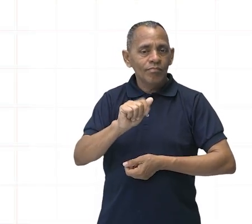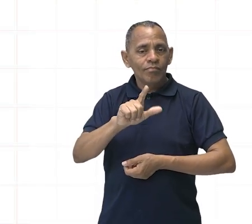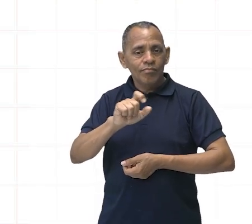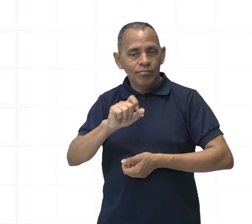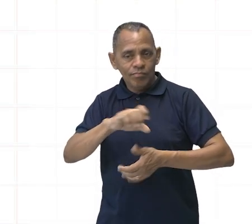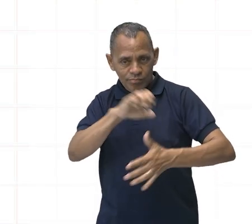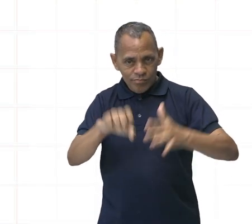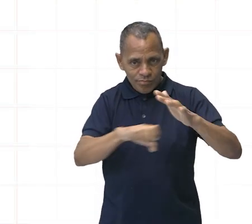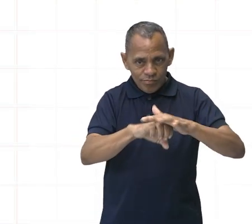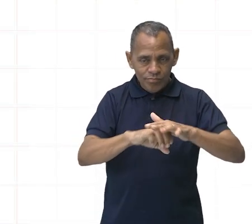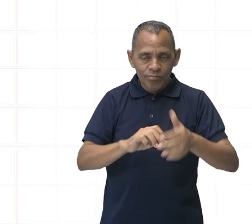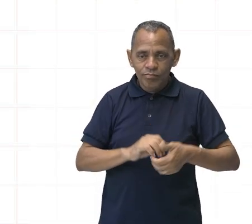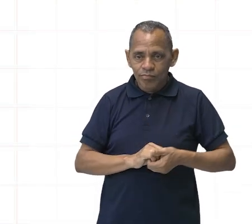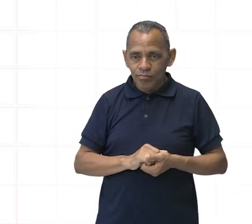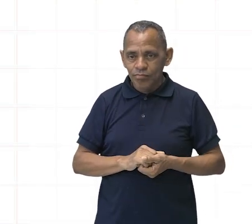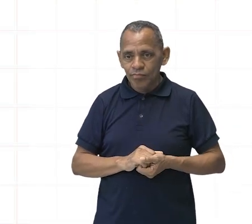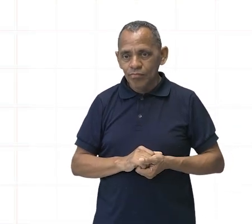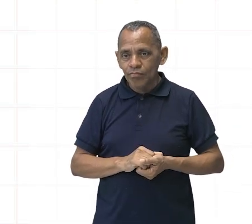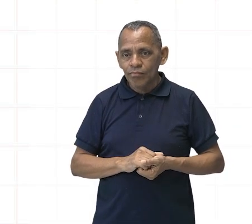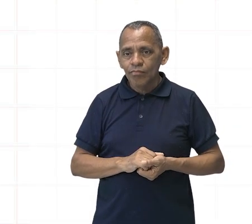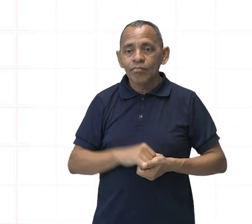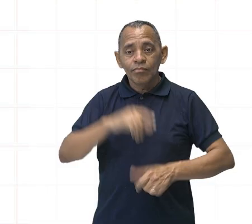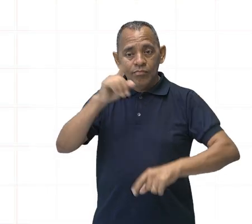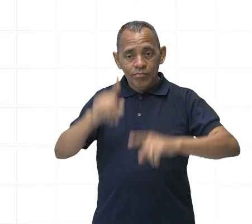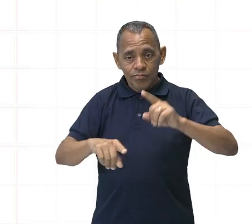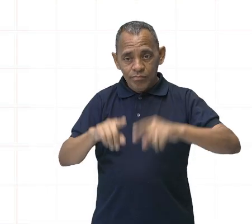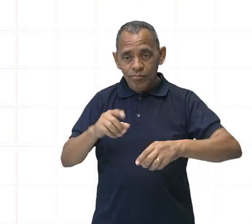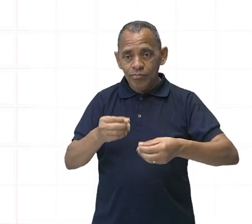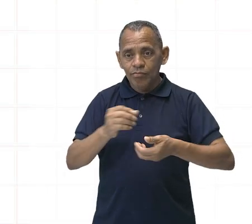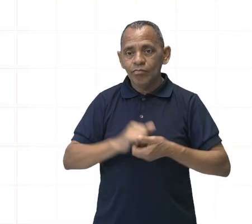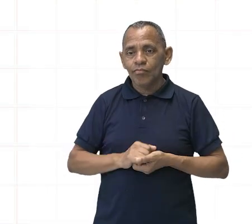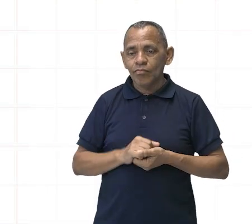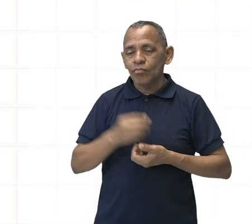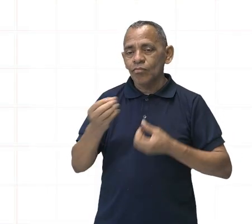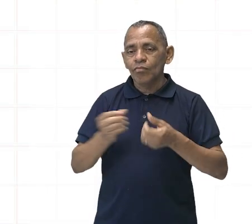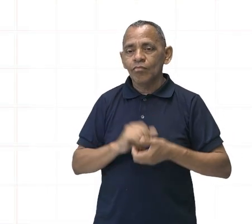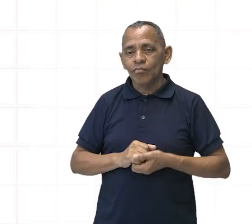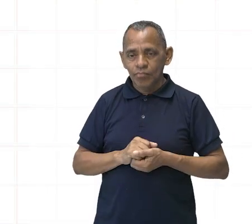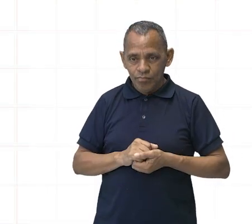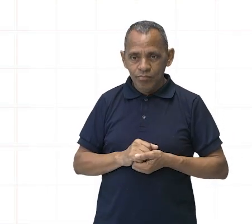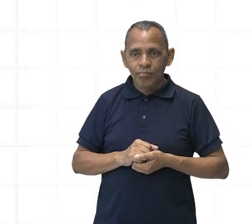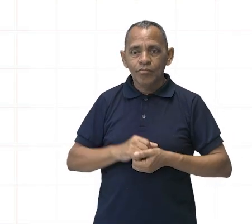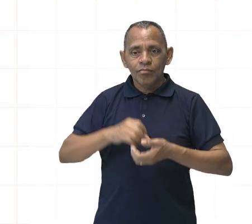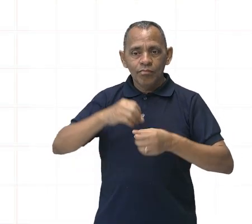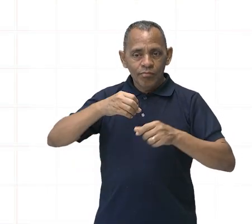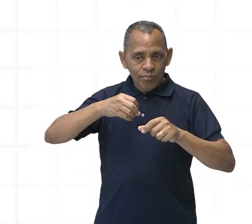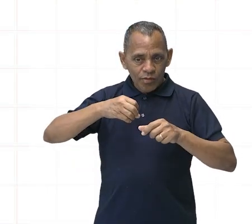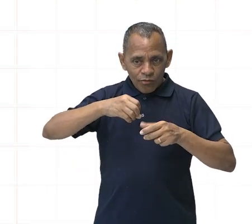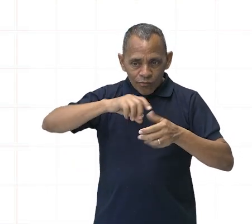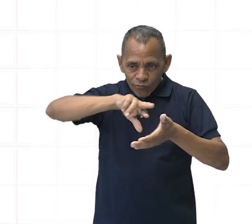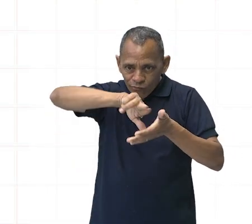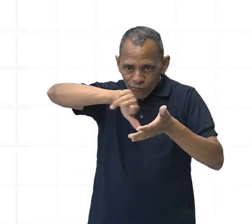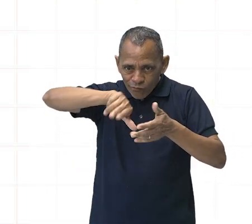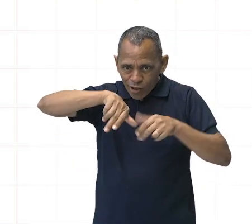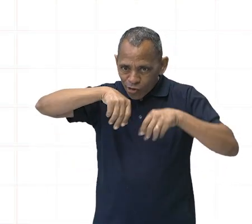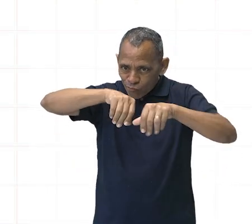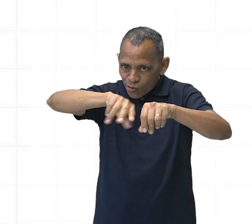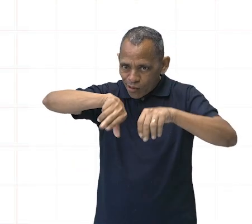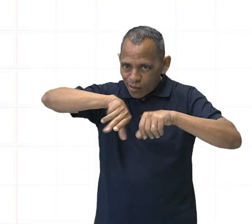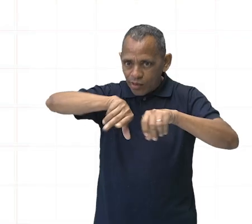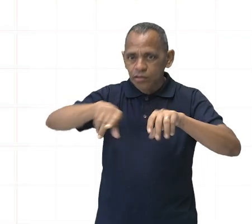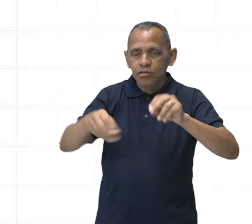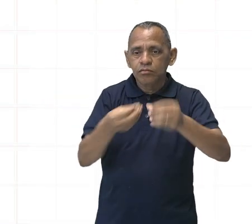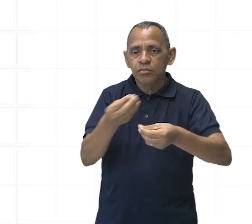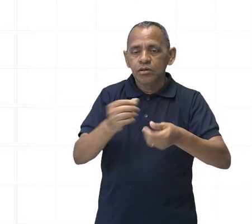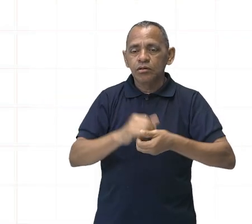pela Companhia do Vale. E esses materiais estão fazendo referência a minérios, certo? Então, vamos observar também